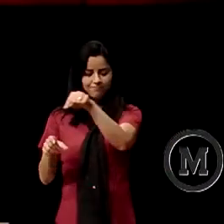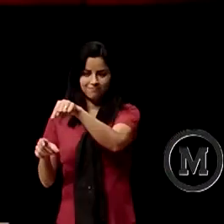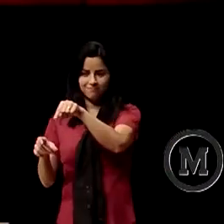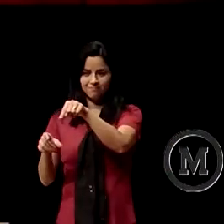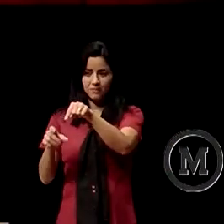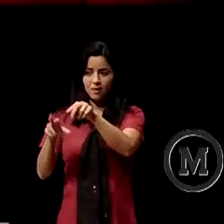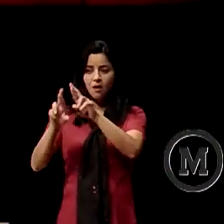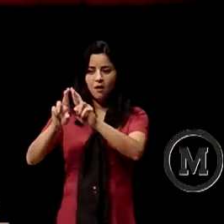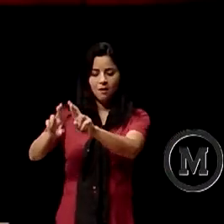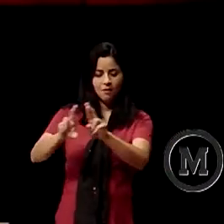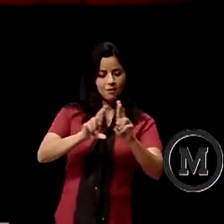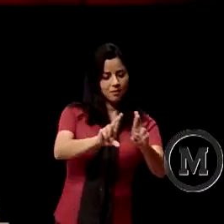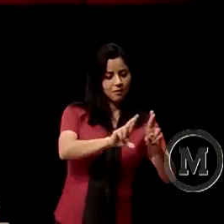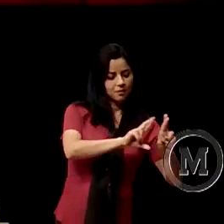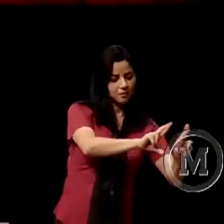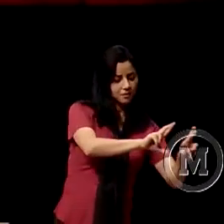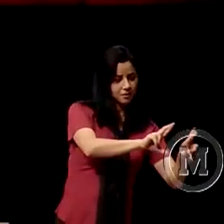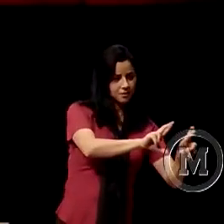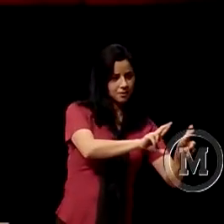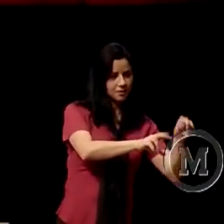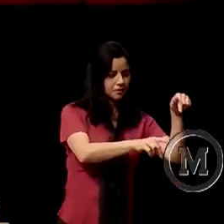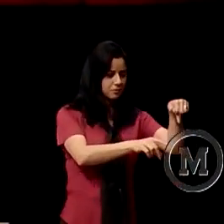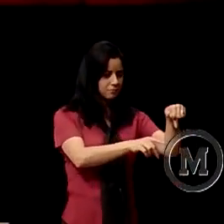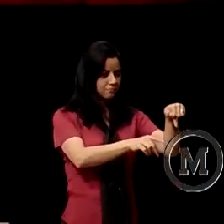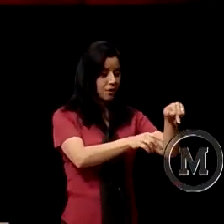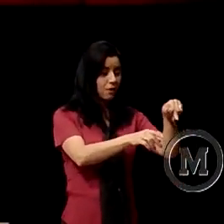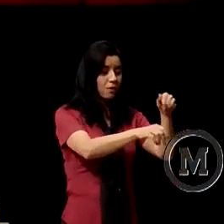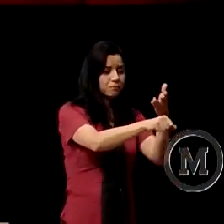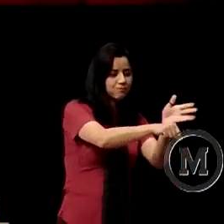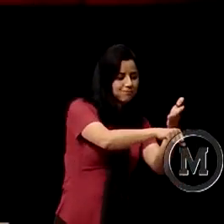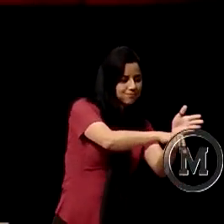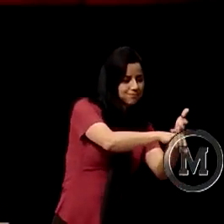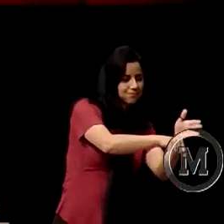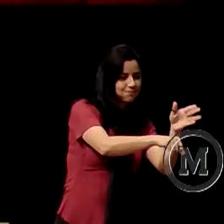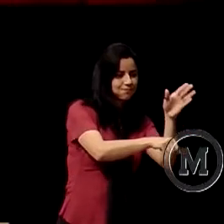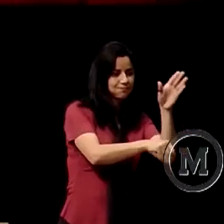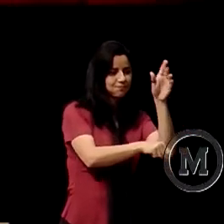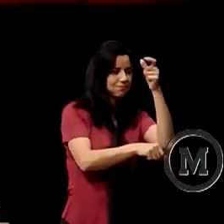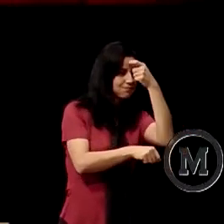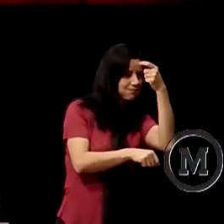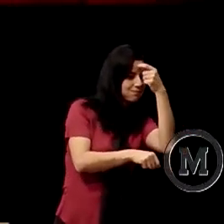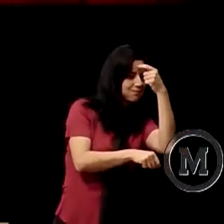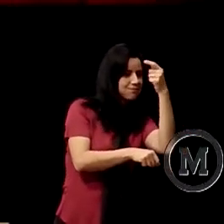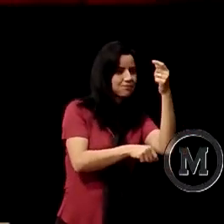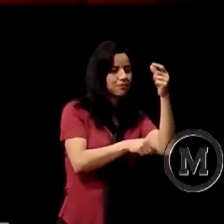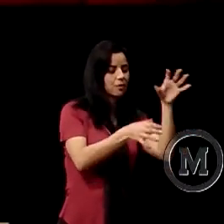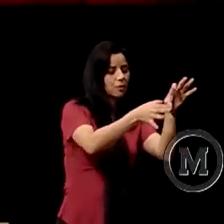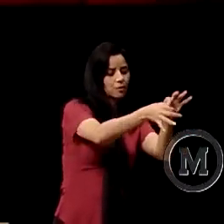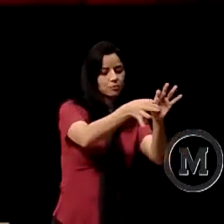função específica e formando este intelecto social em conjunto.